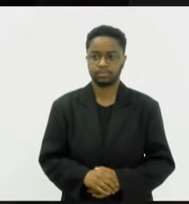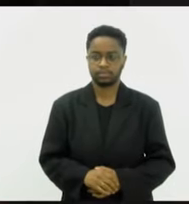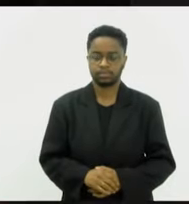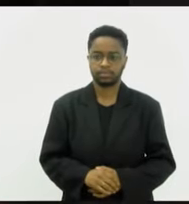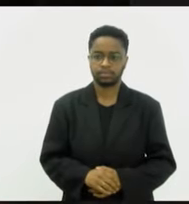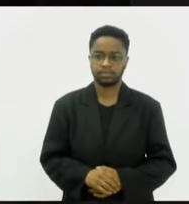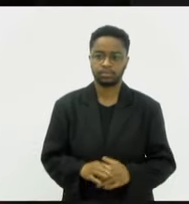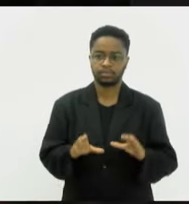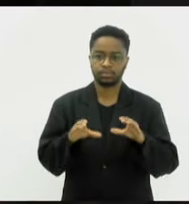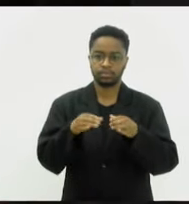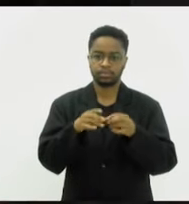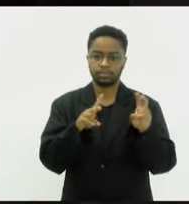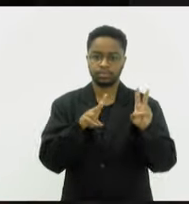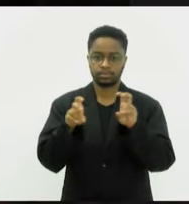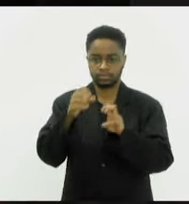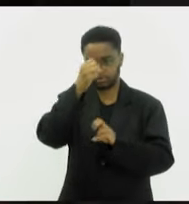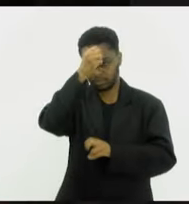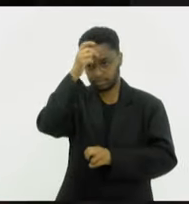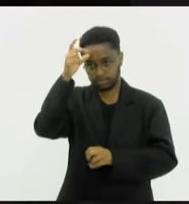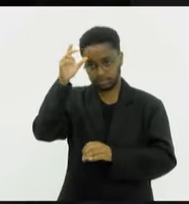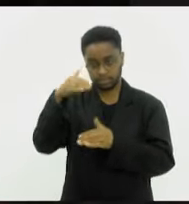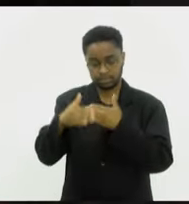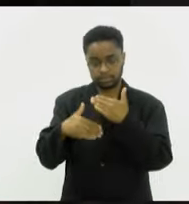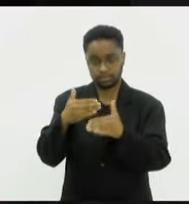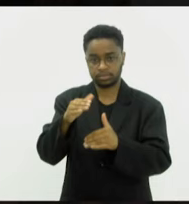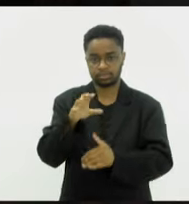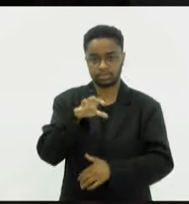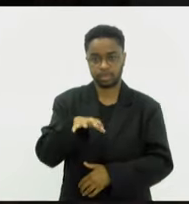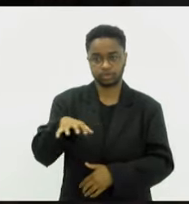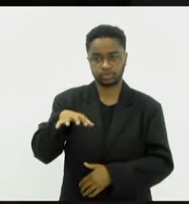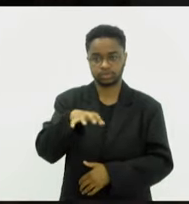Pela Comissão de Assuntos Municipais e Desenvolvimento Regional.